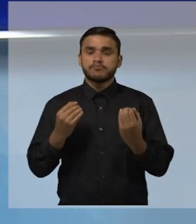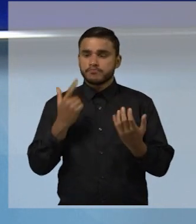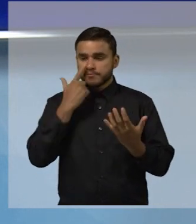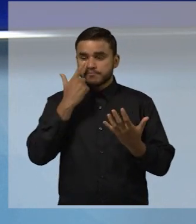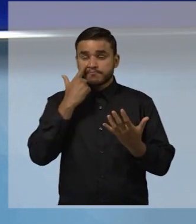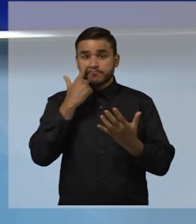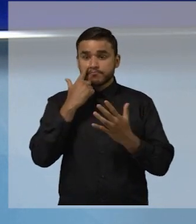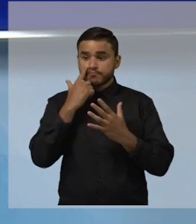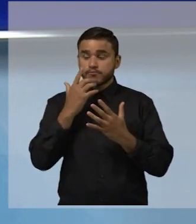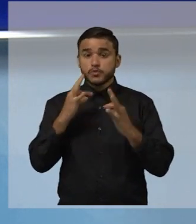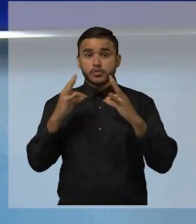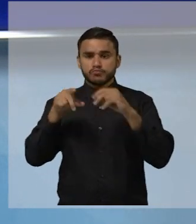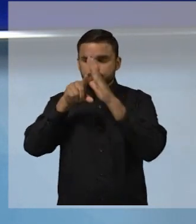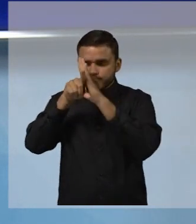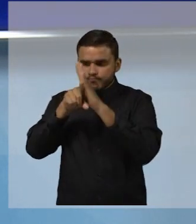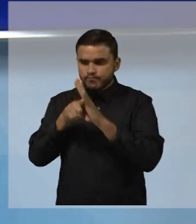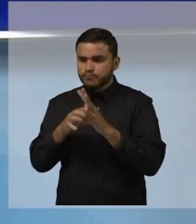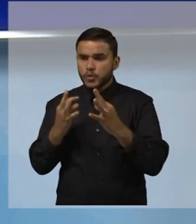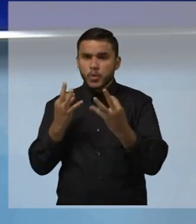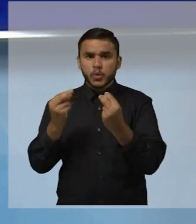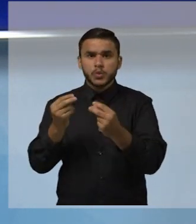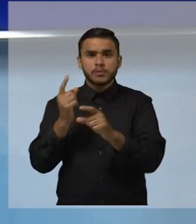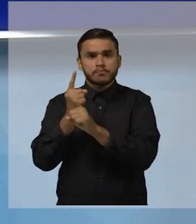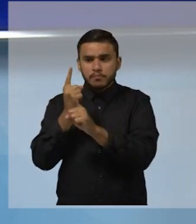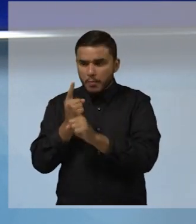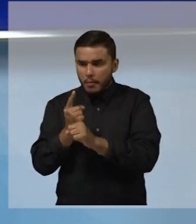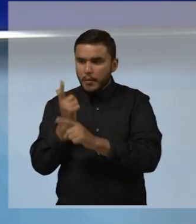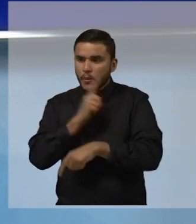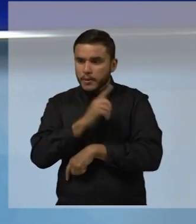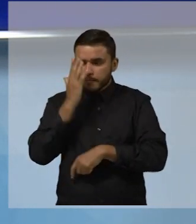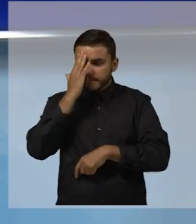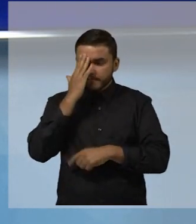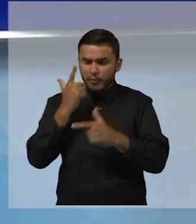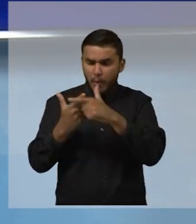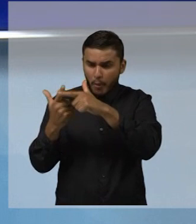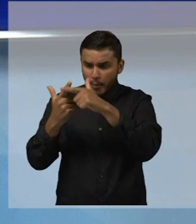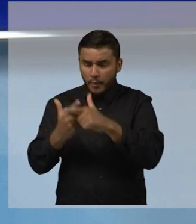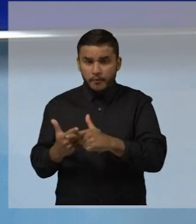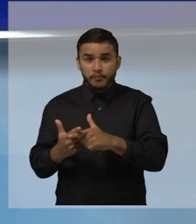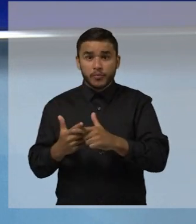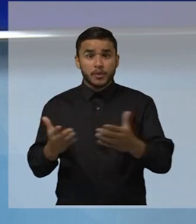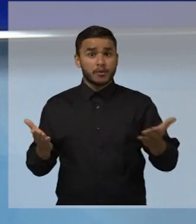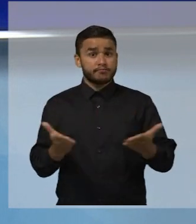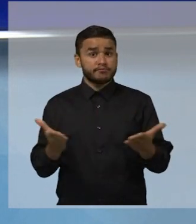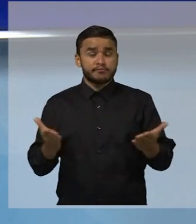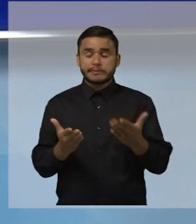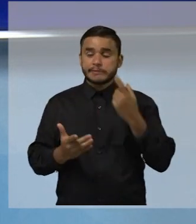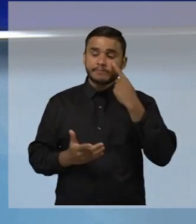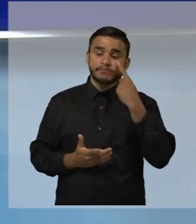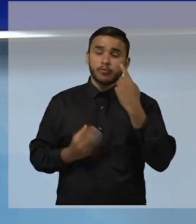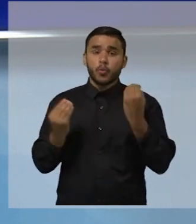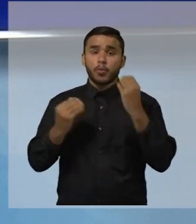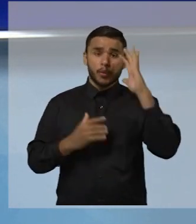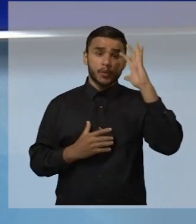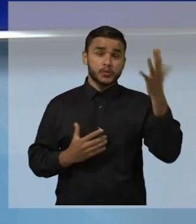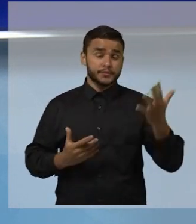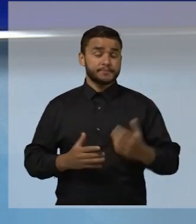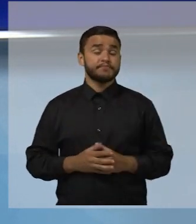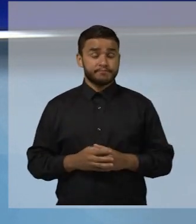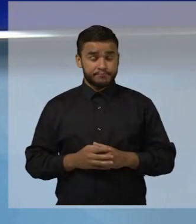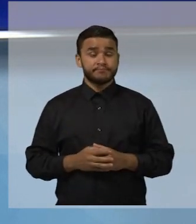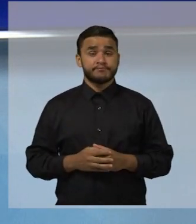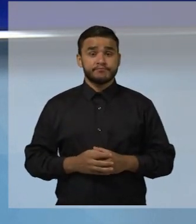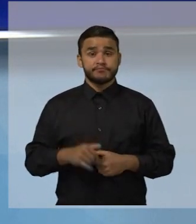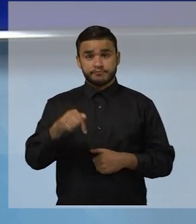encaminhada. No estado do Ceará, as preocupações não são menos gravosas. Ainda estamos